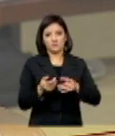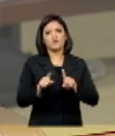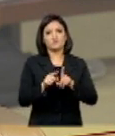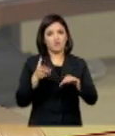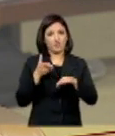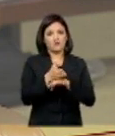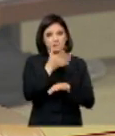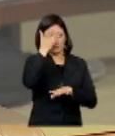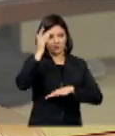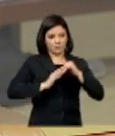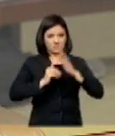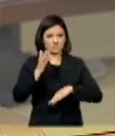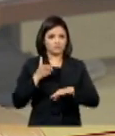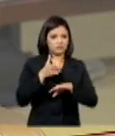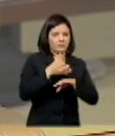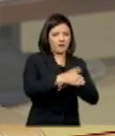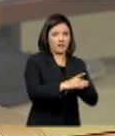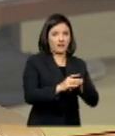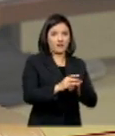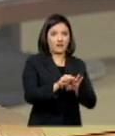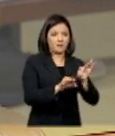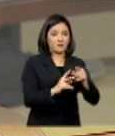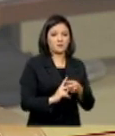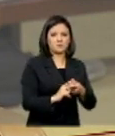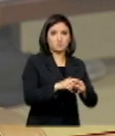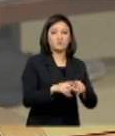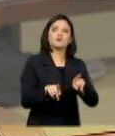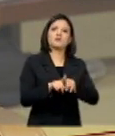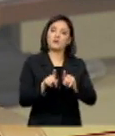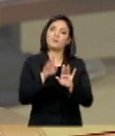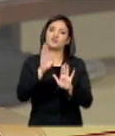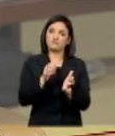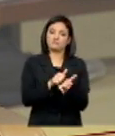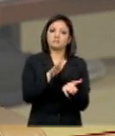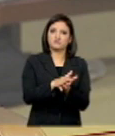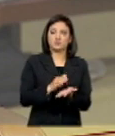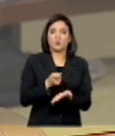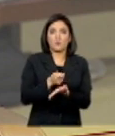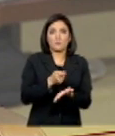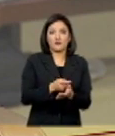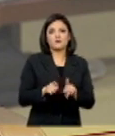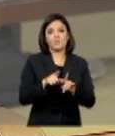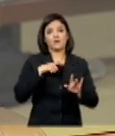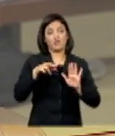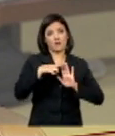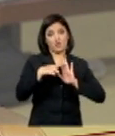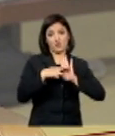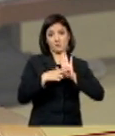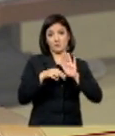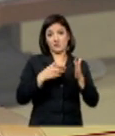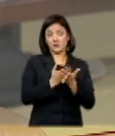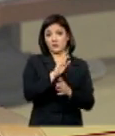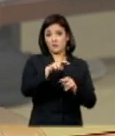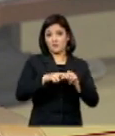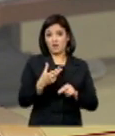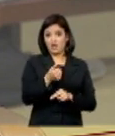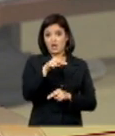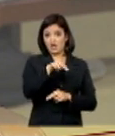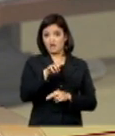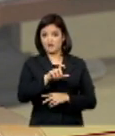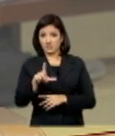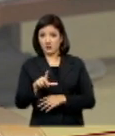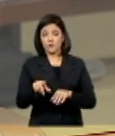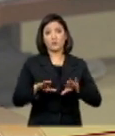a razão pela qual se submetem se a oração da anel não remanescendo sob esse prisma qualquer espaço